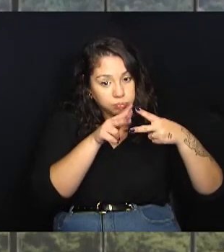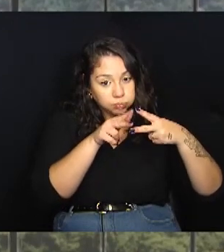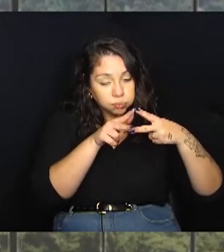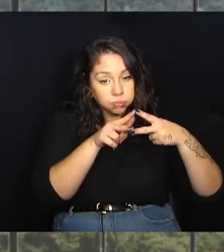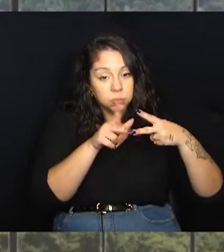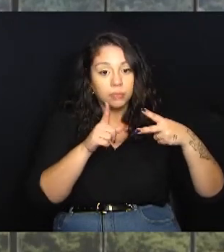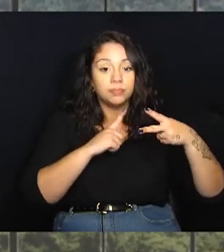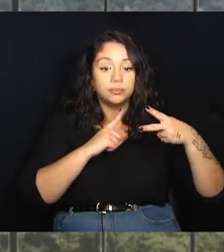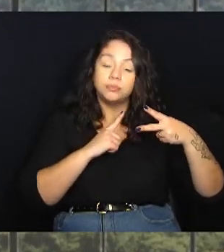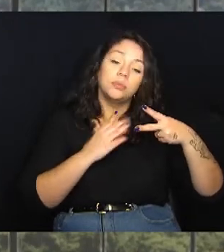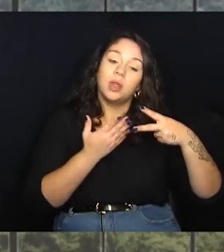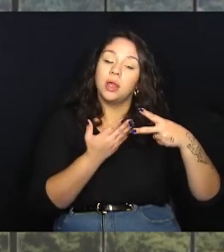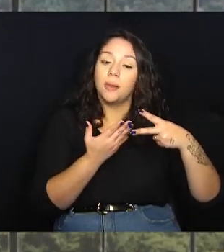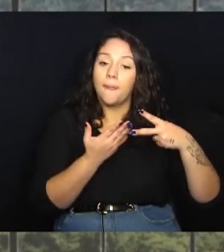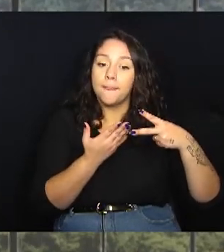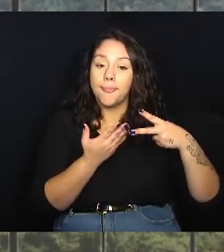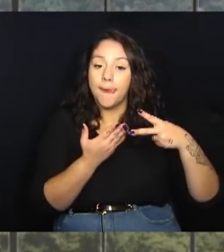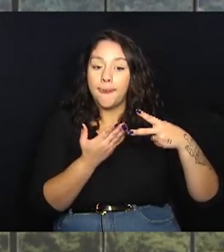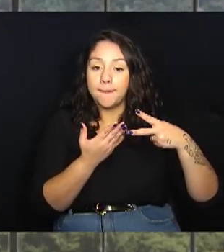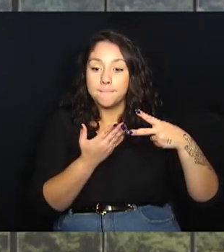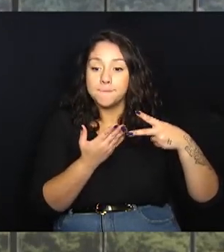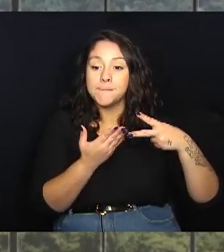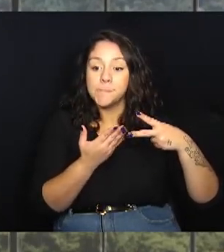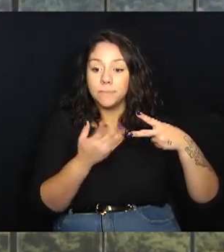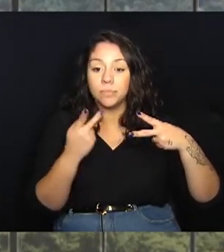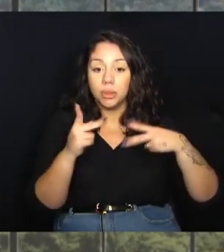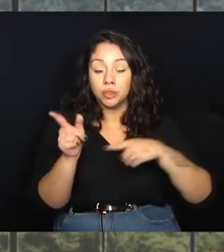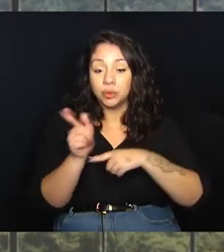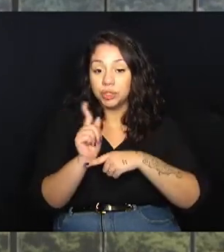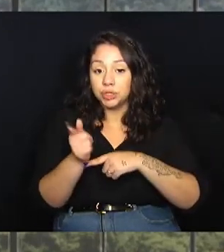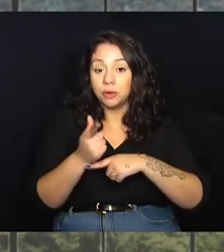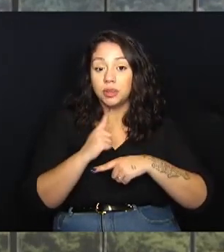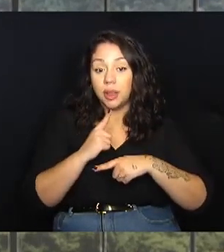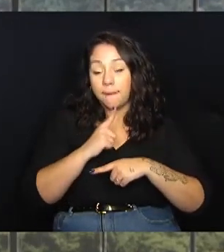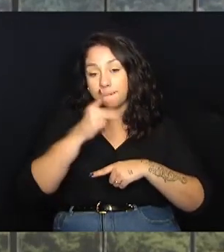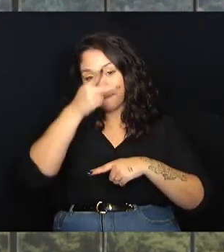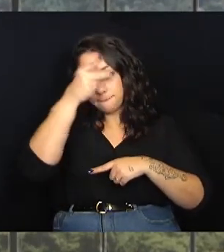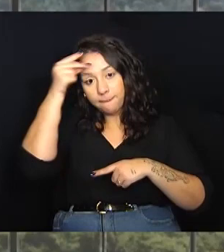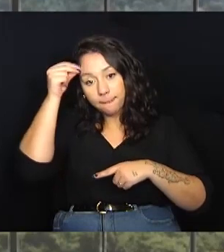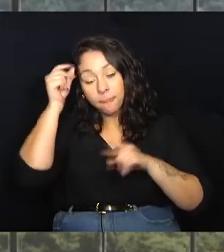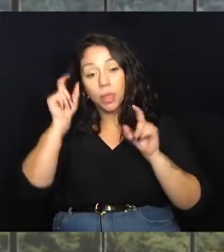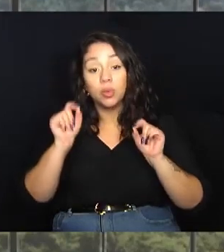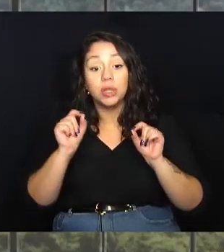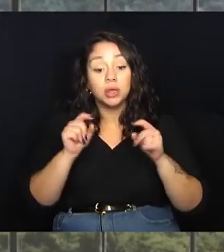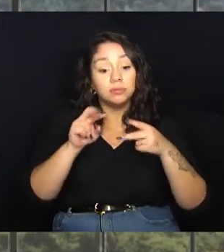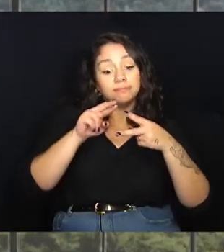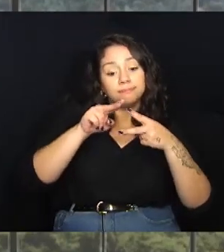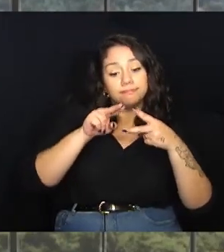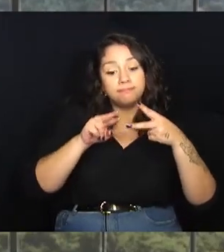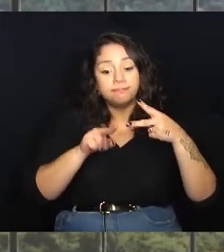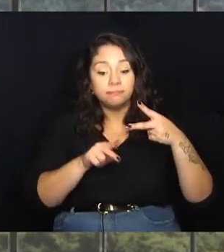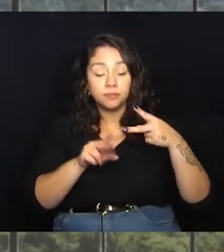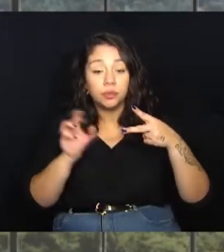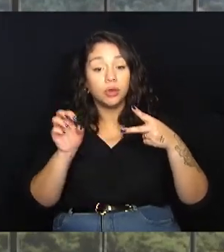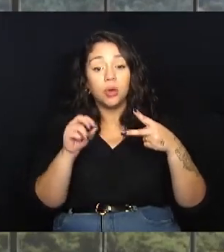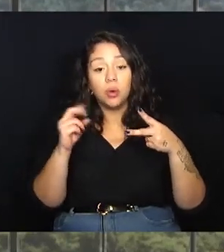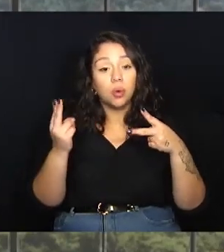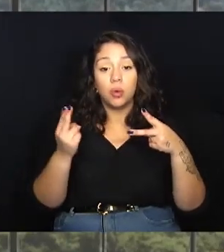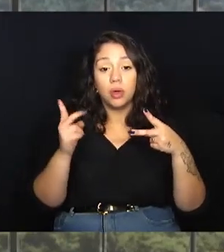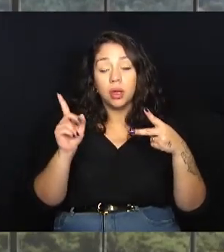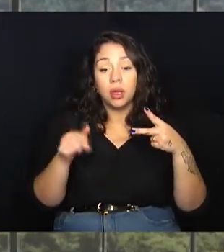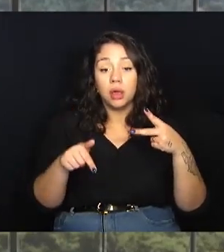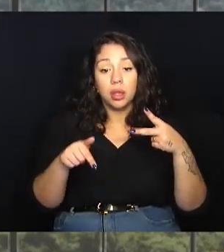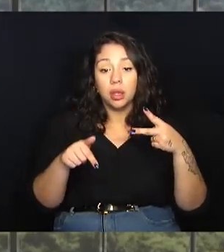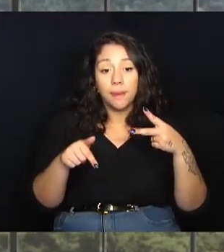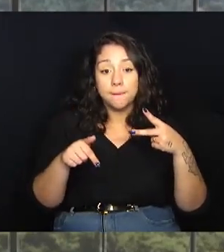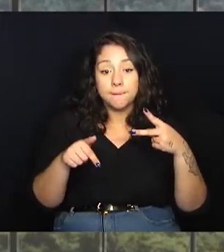têm aí, como se diz, na sua gestão, a prefeitura. O que difere ou só é apenas porque tem a